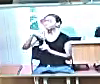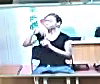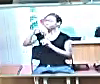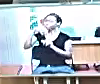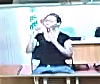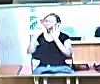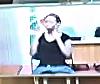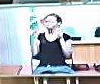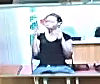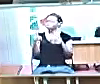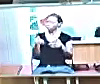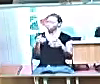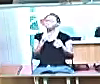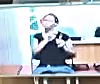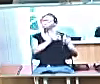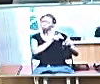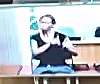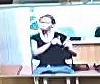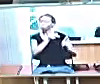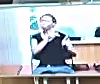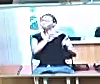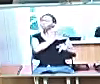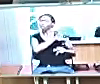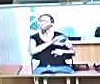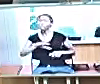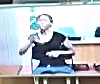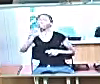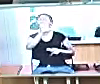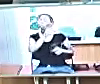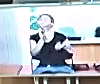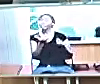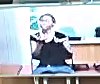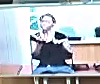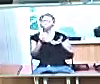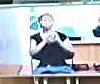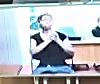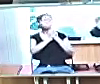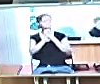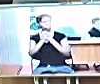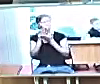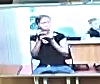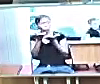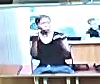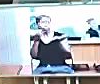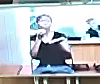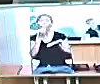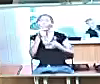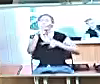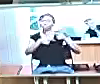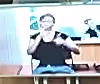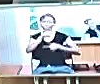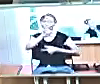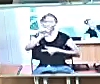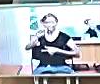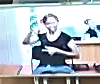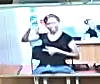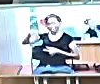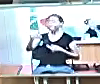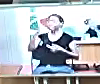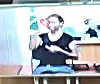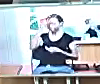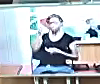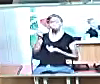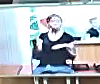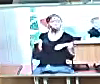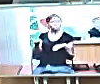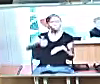movimentos e as pessoas e as regiões assim desejo então parabéns a todos bom trabalho já se sabe que hoje é nossa primeira reunião